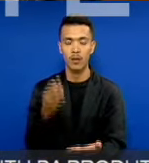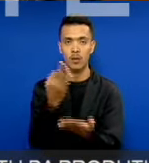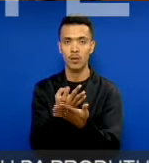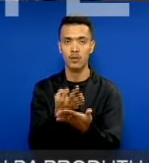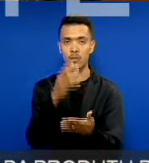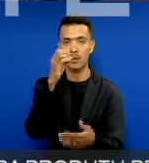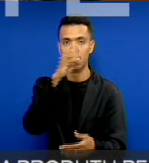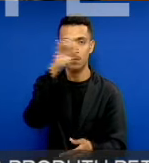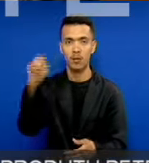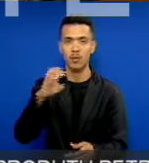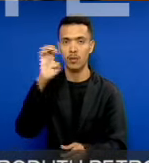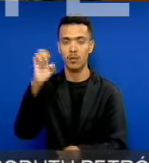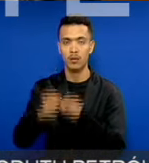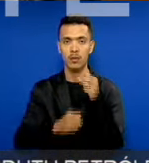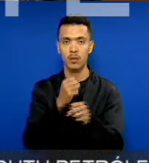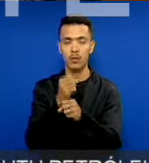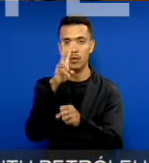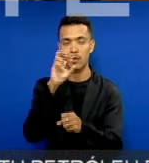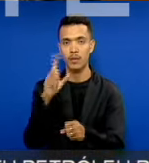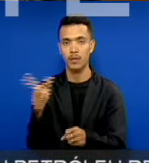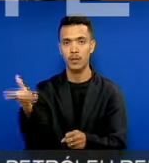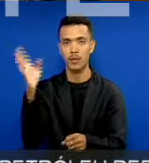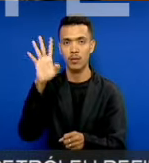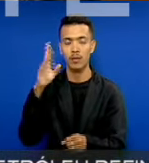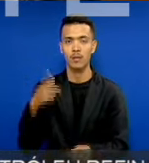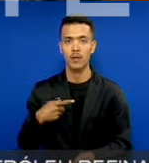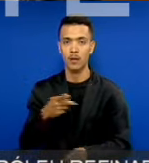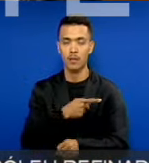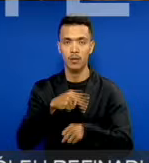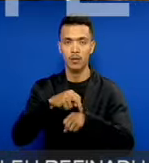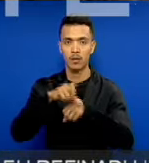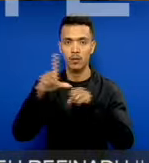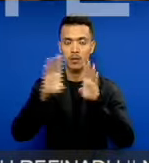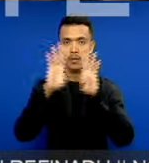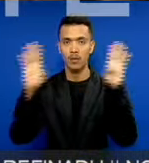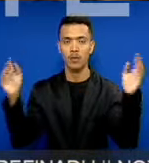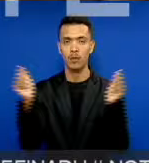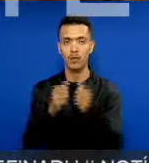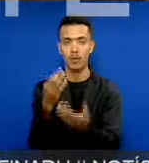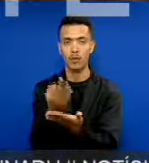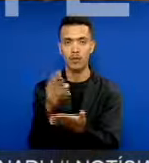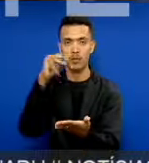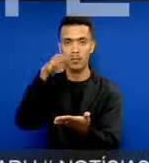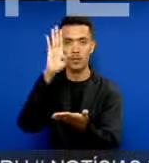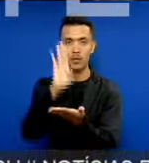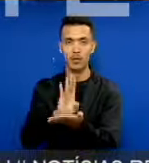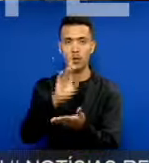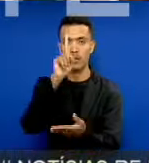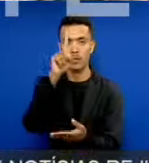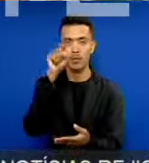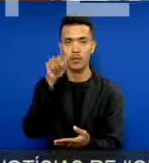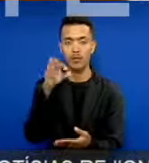Orçamento Geral Estado Tinan 2024. Nebe Parlamento Nacional aprova o valor dólar americano bilhão ida, ponto CIA